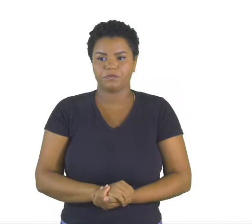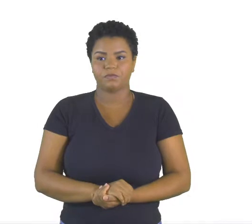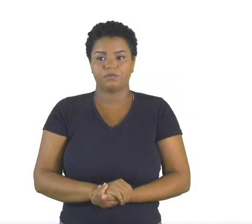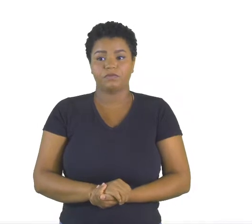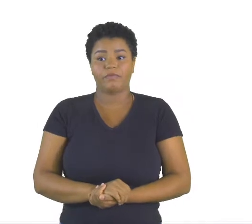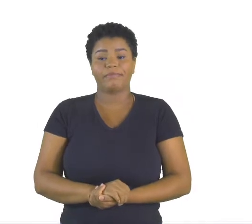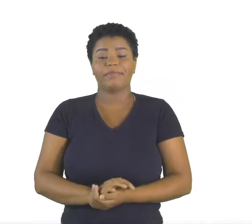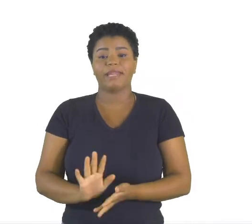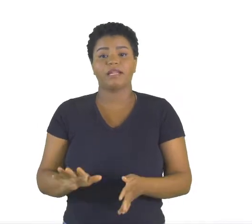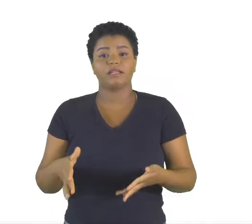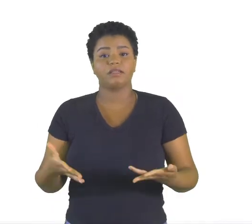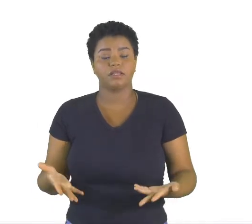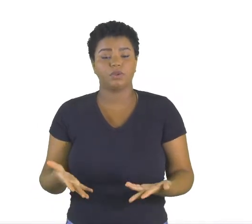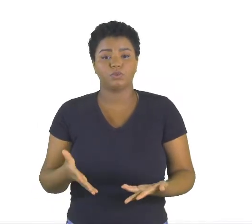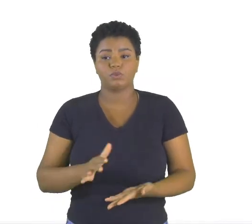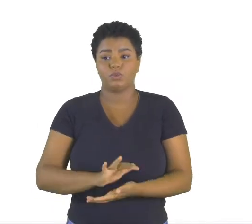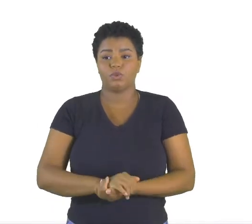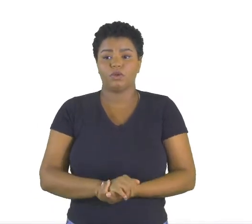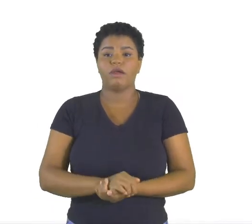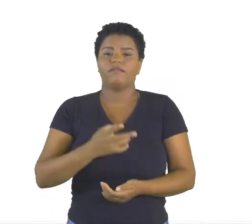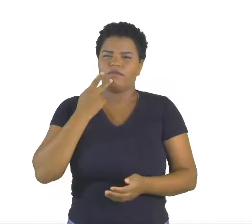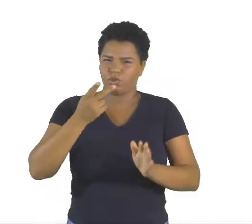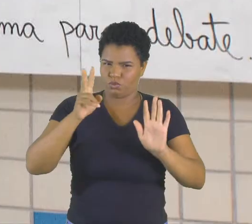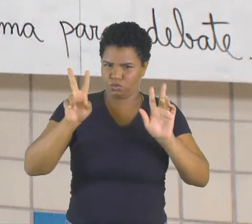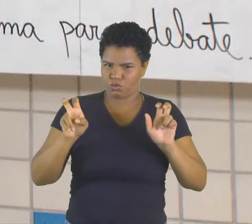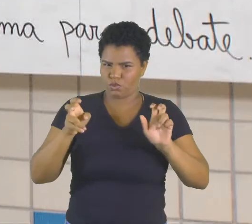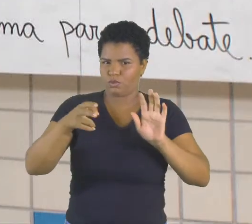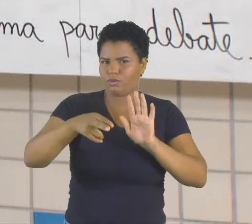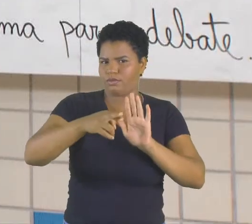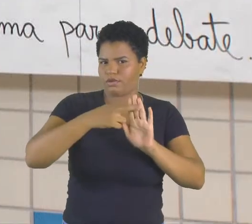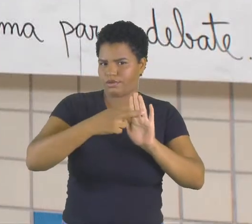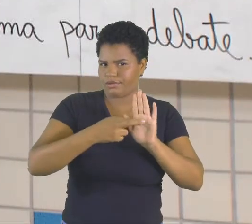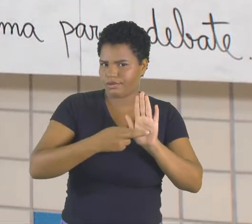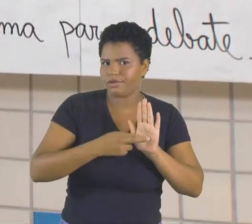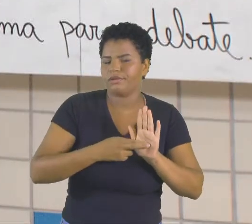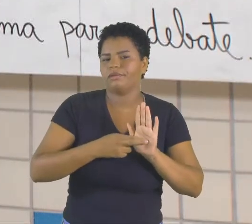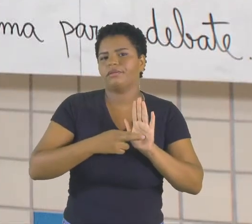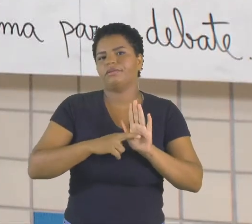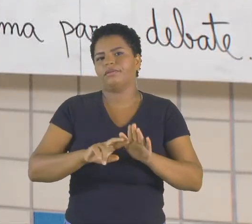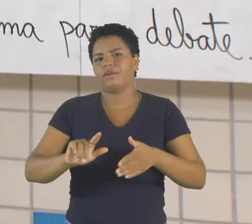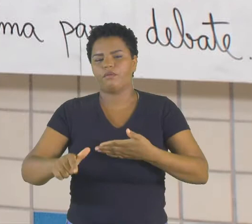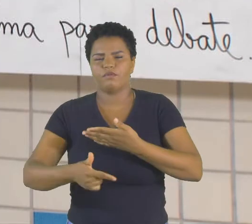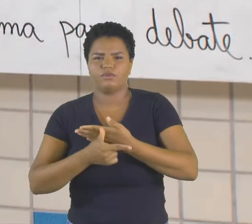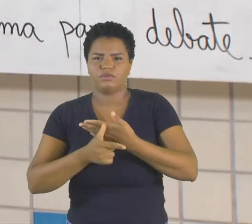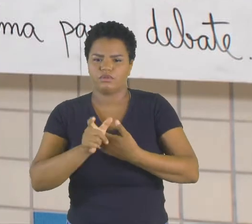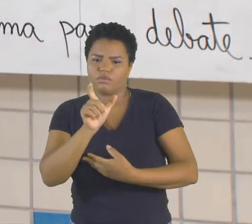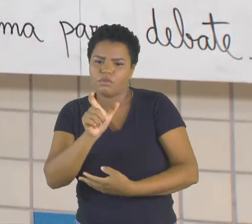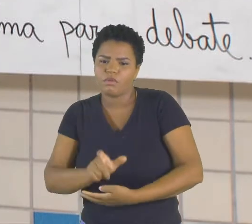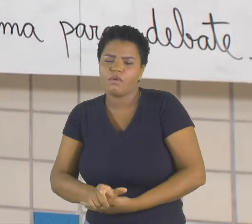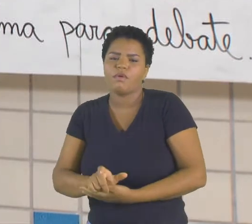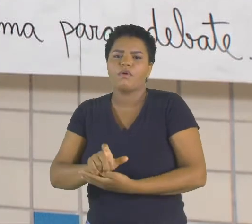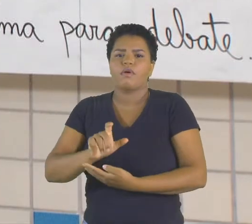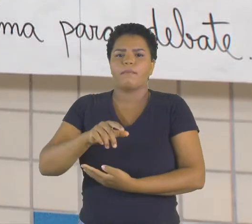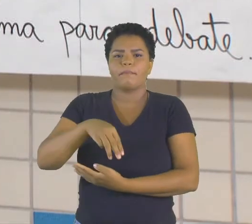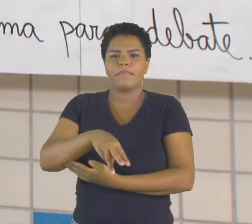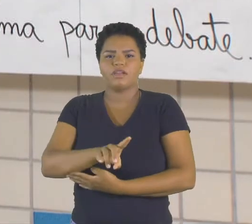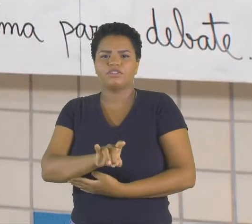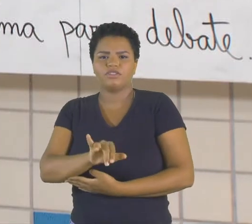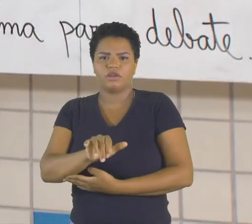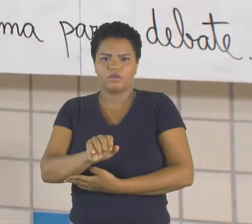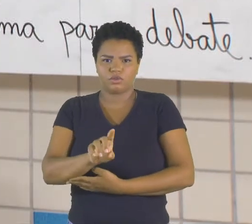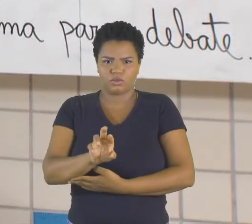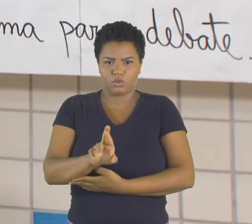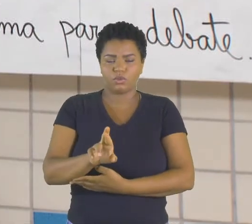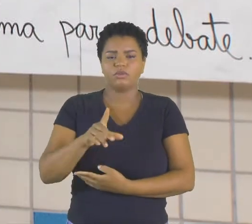a gente tem, como nós falamos de regras, né, de funções que o mediador tem, os debatedores ou